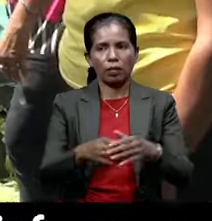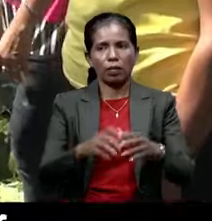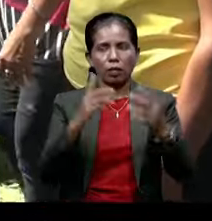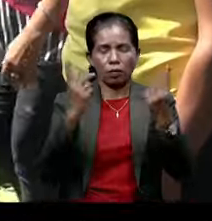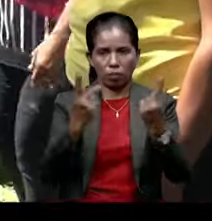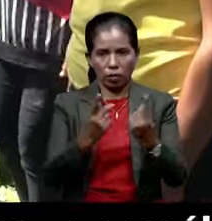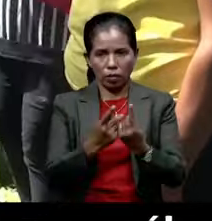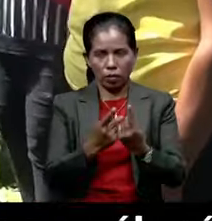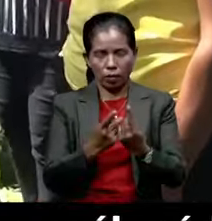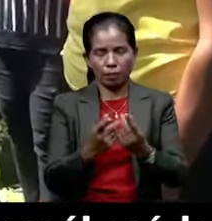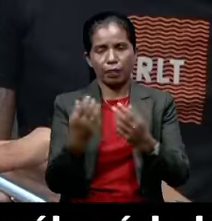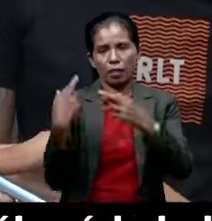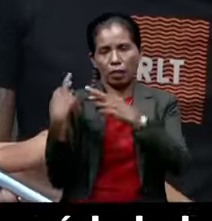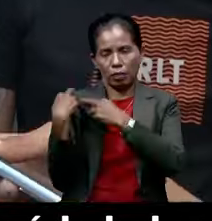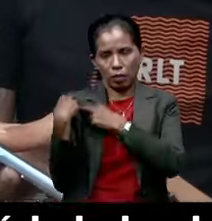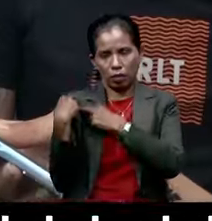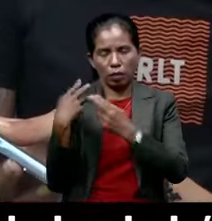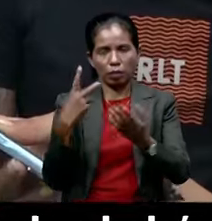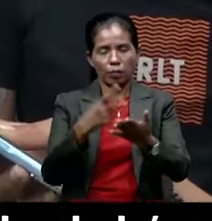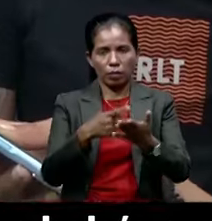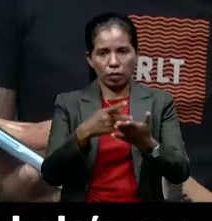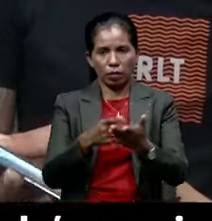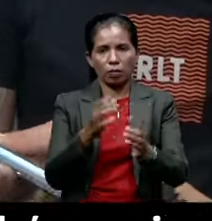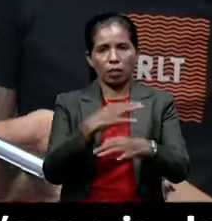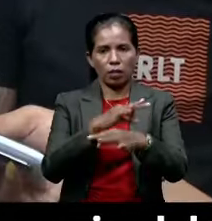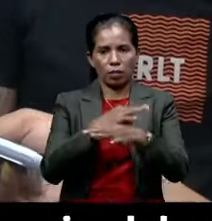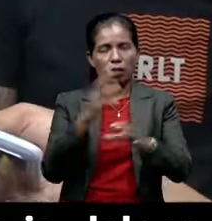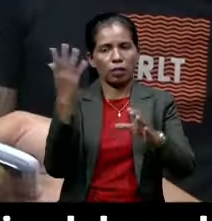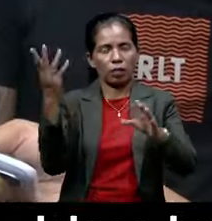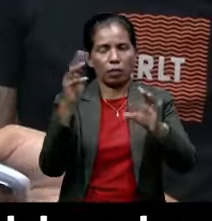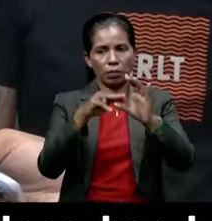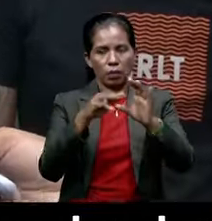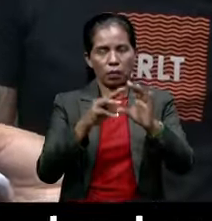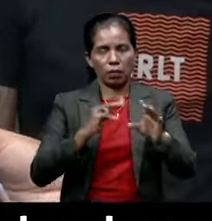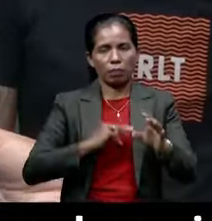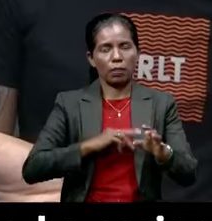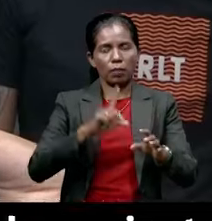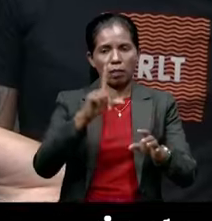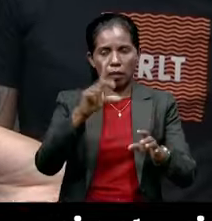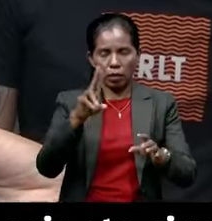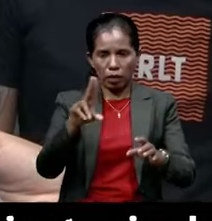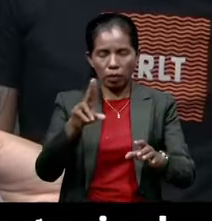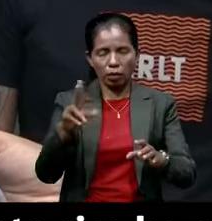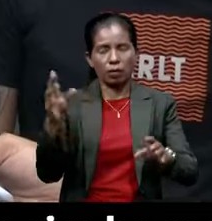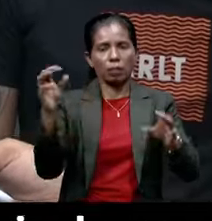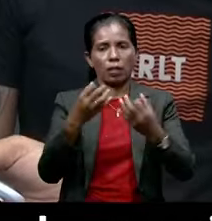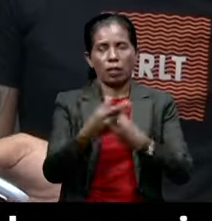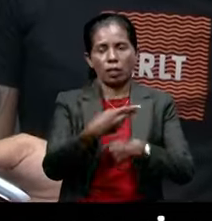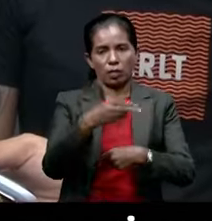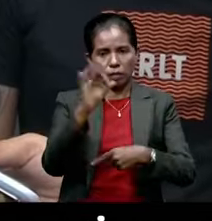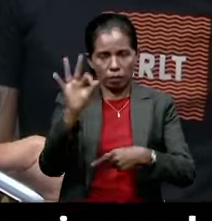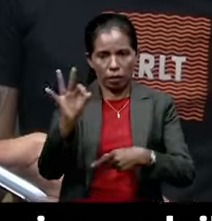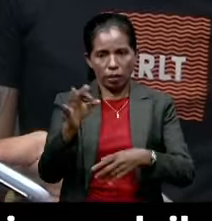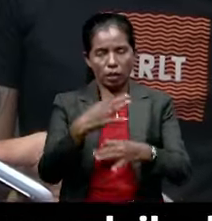companhia neve maka responsabiliza ba projeto reabilitação e a mercado Manleu, ba Haris Fatin, kanalisasaun